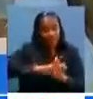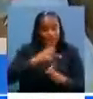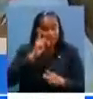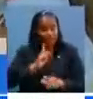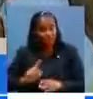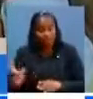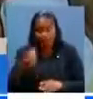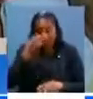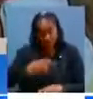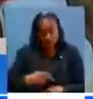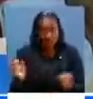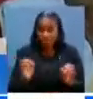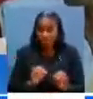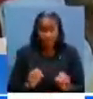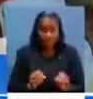elas